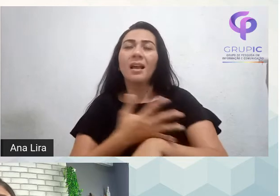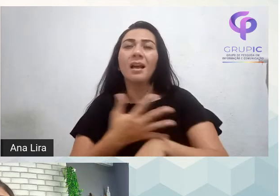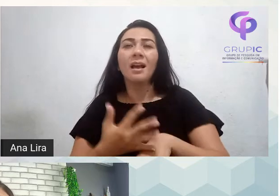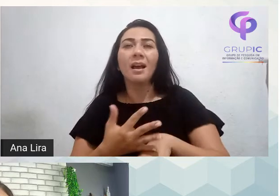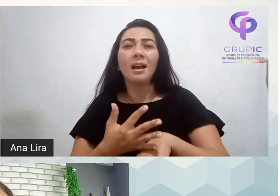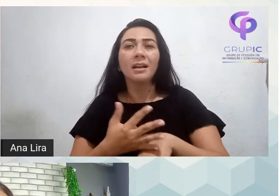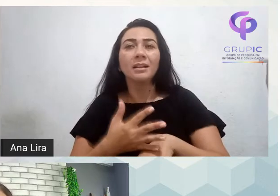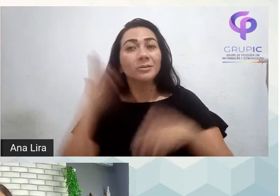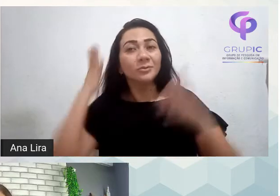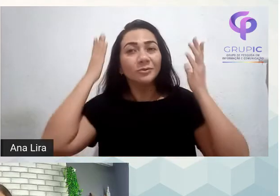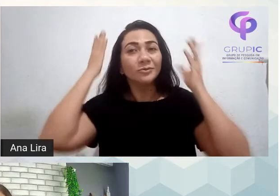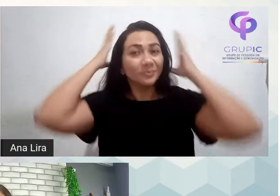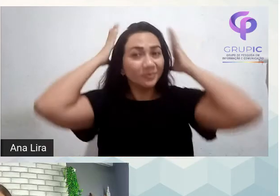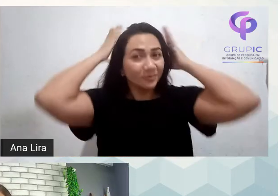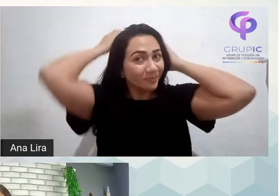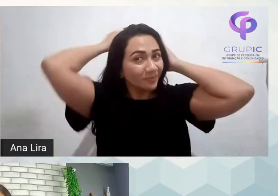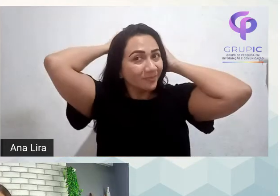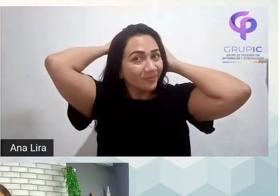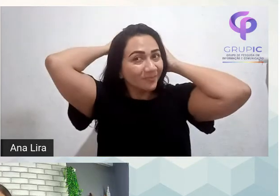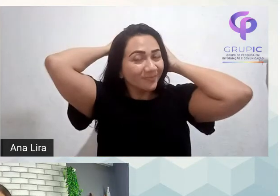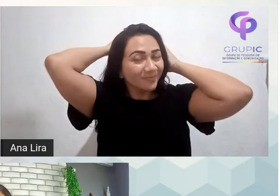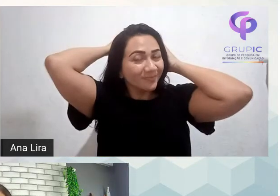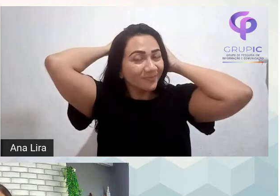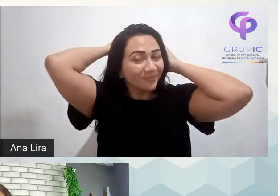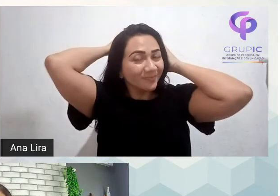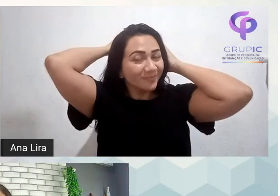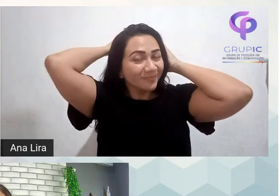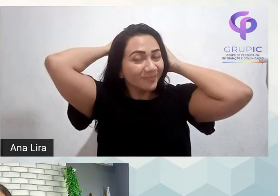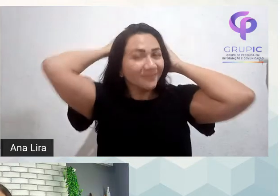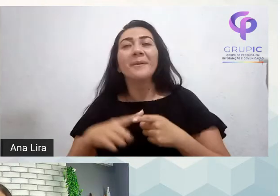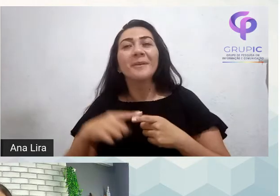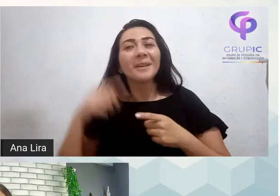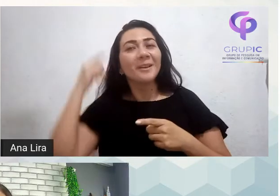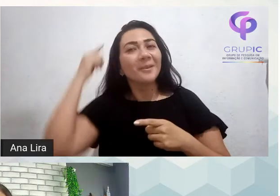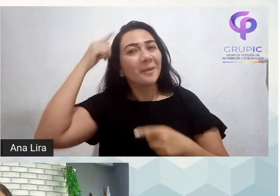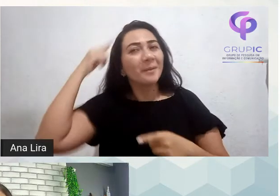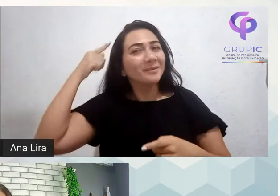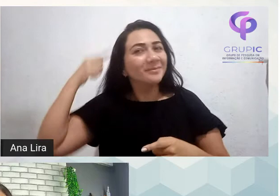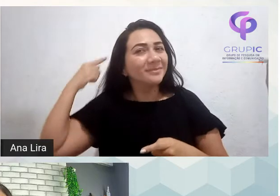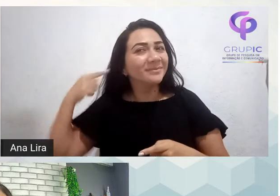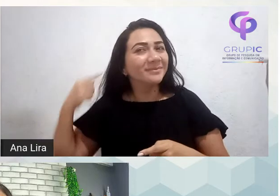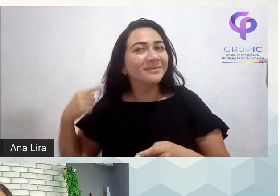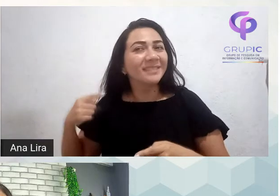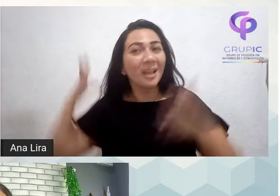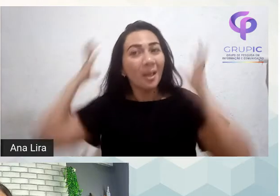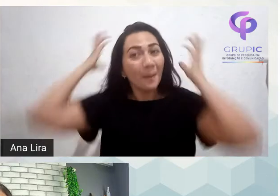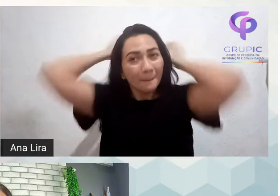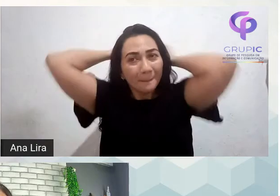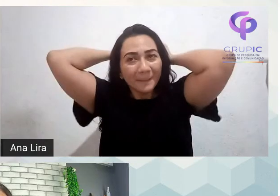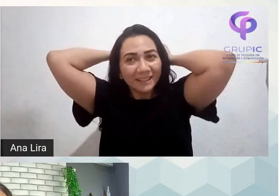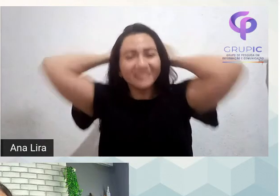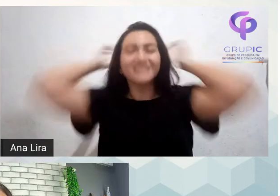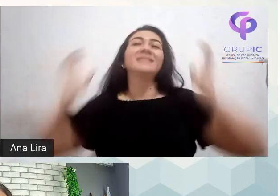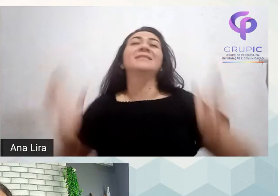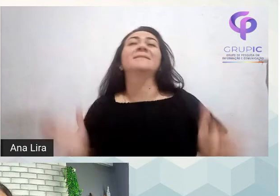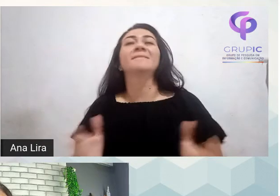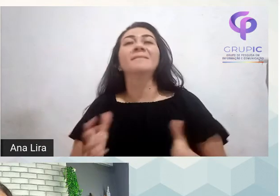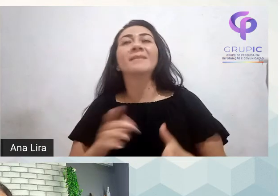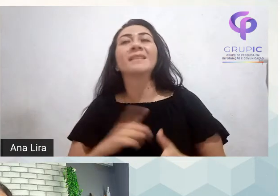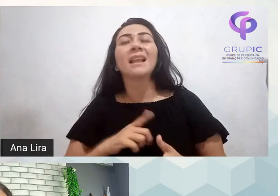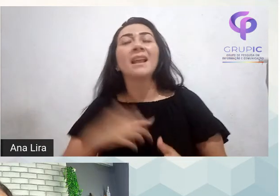uma cortina florida e com uma parede em meio tom rosa, meio